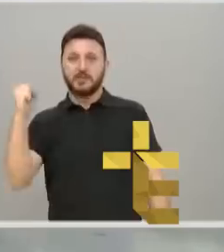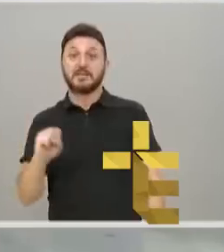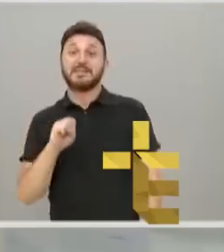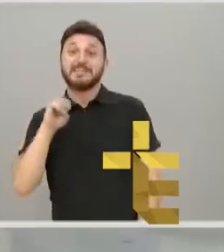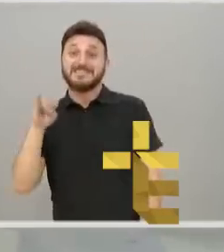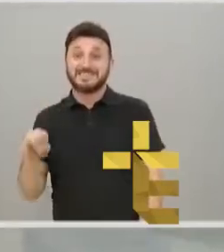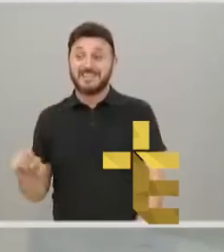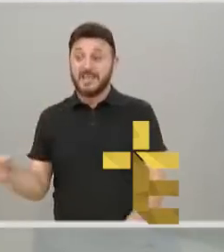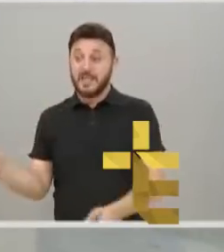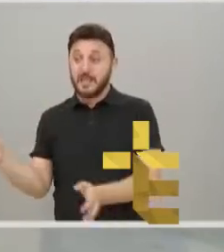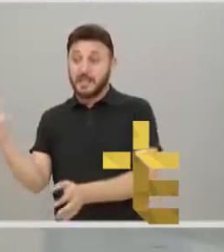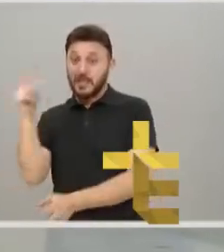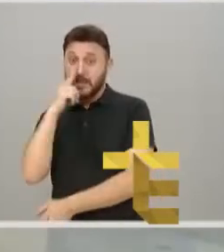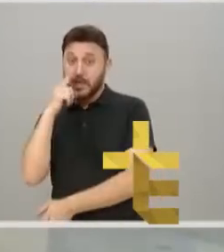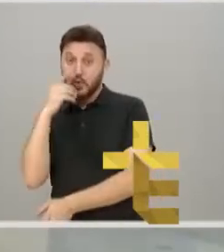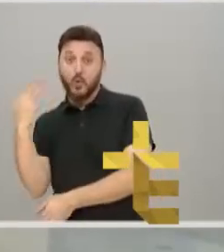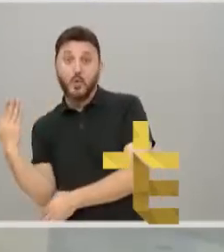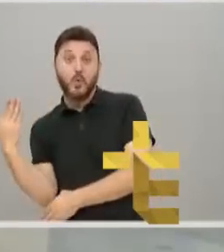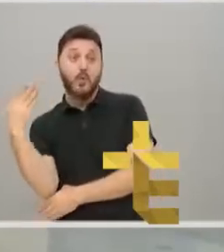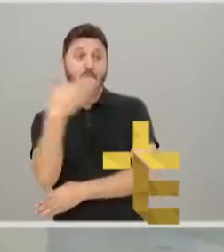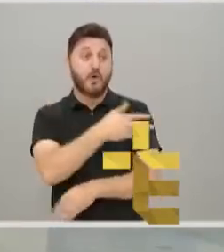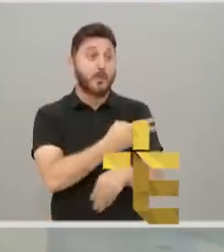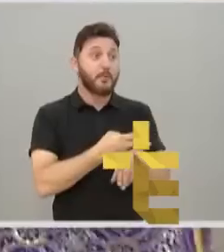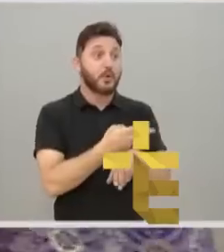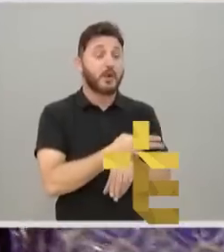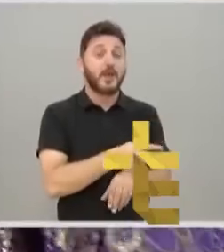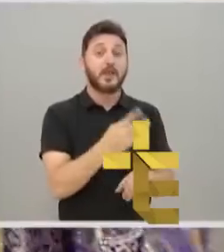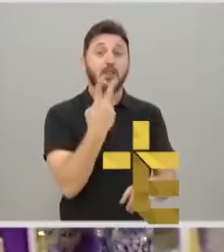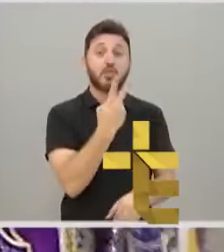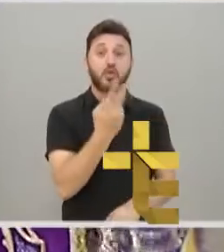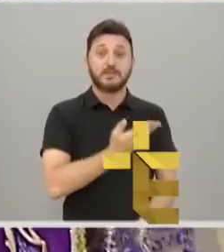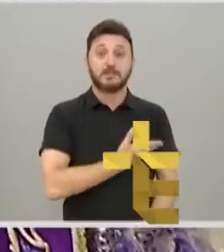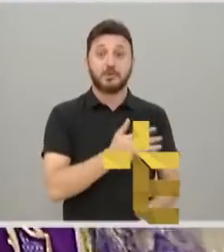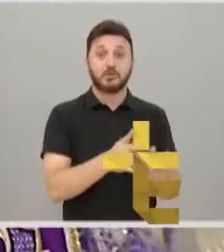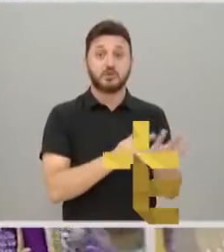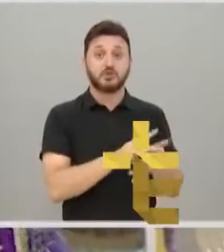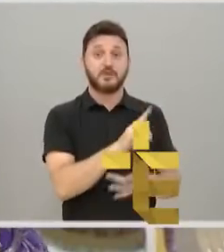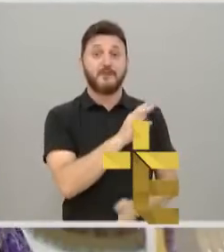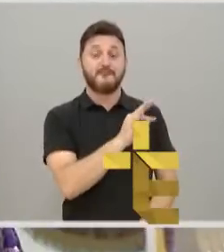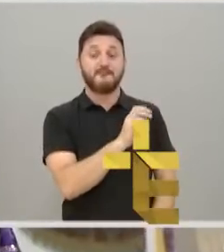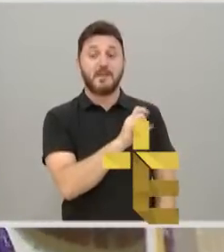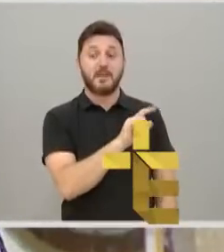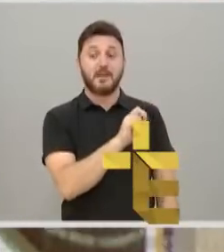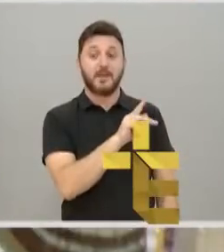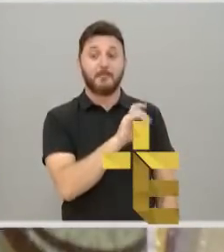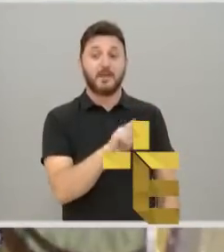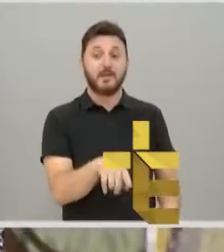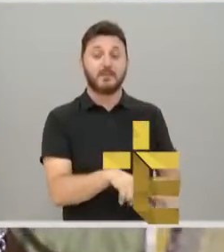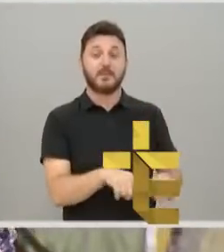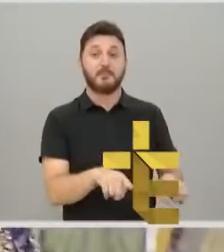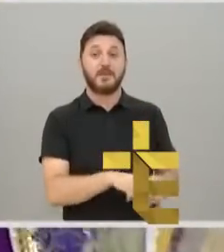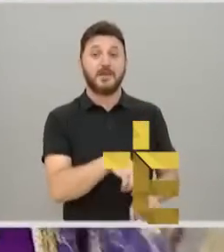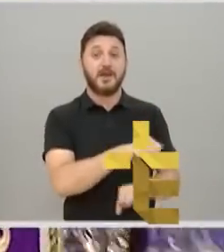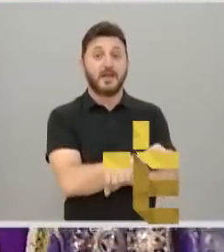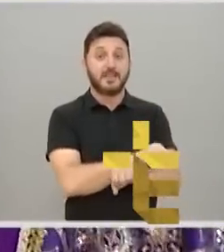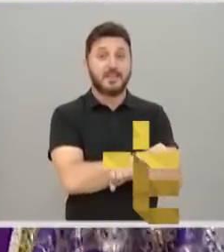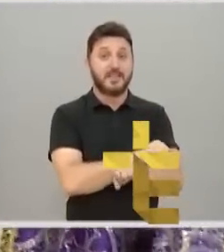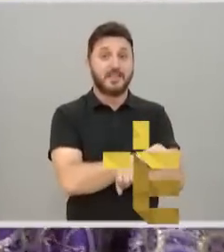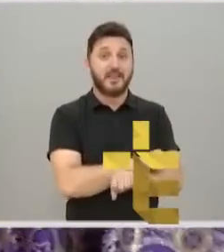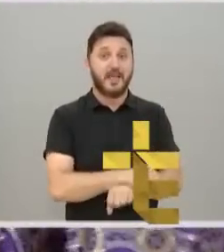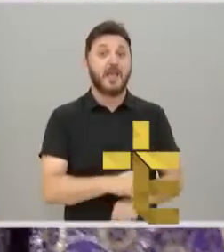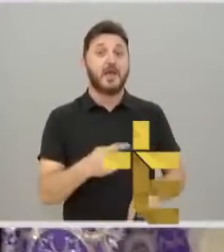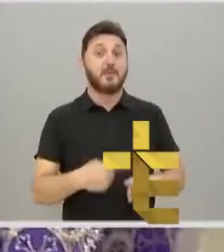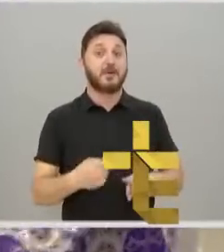os discípulos, Filipe e André, é porque eles lá na Grécia ouviram dizer que Jesus era talvez